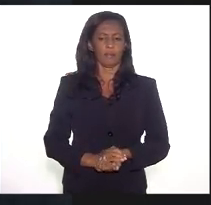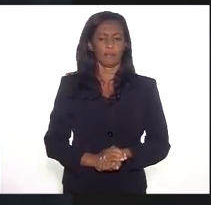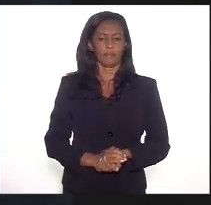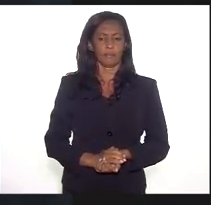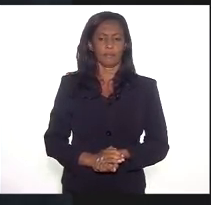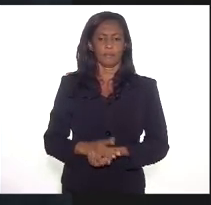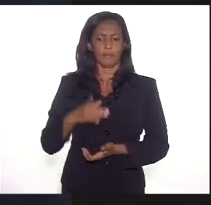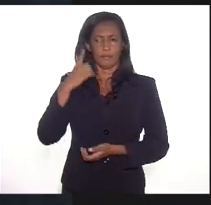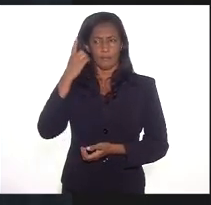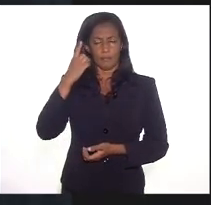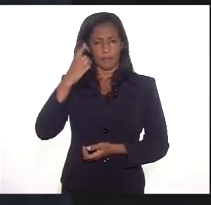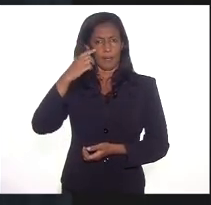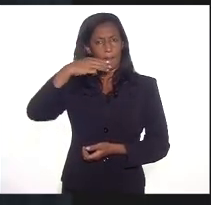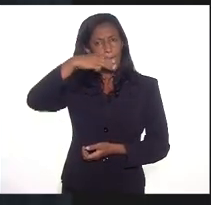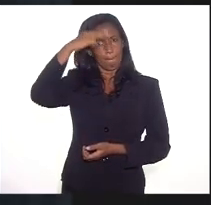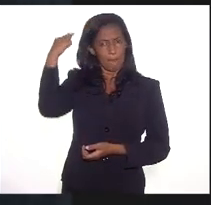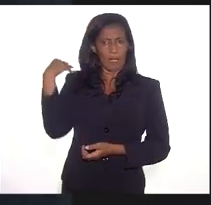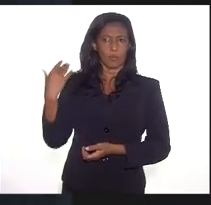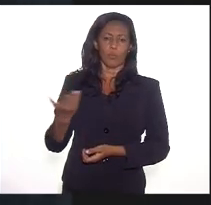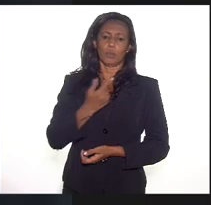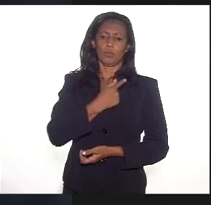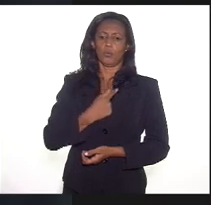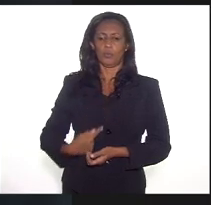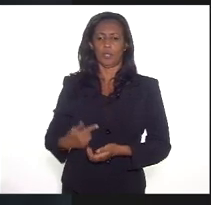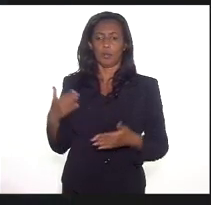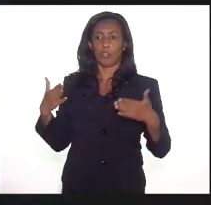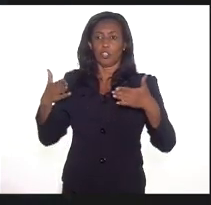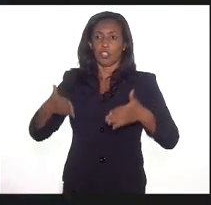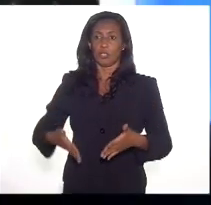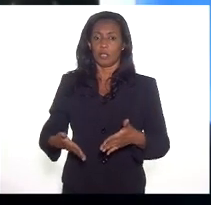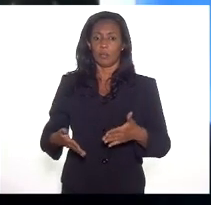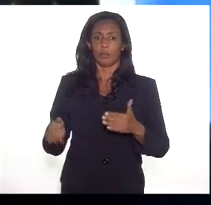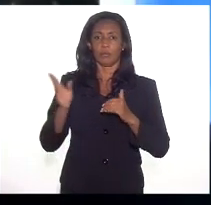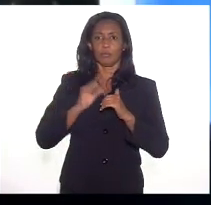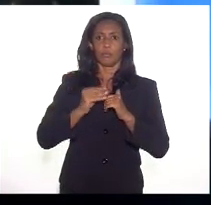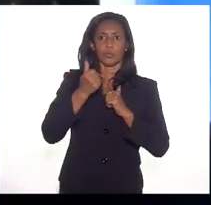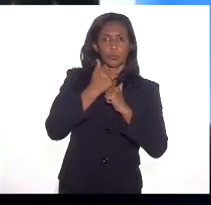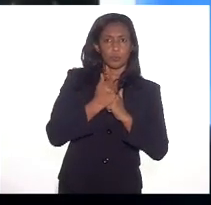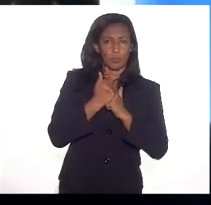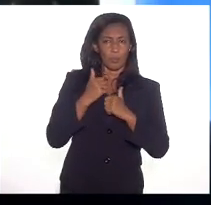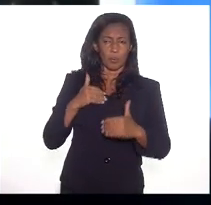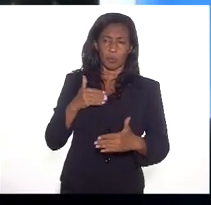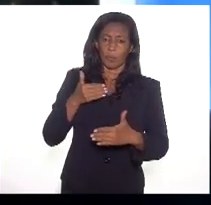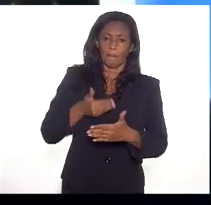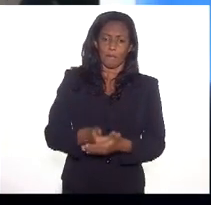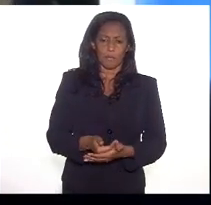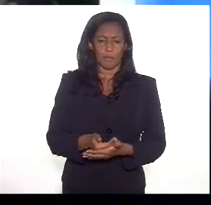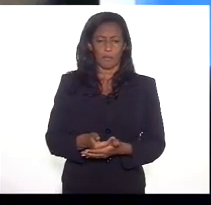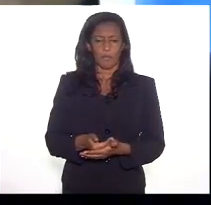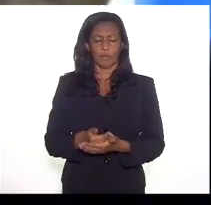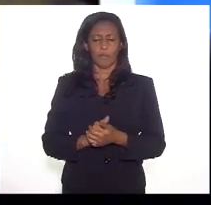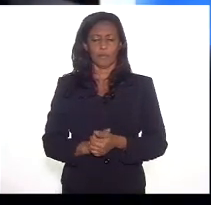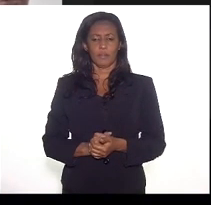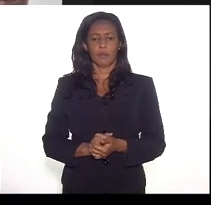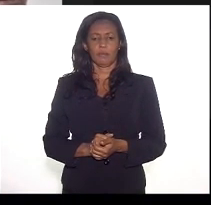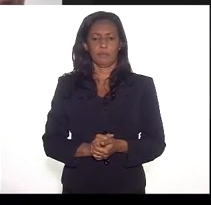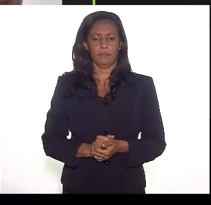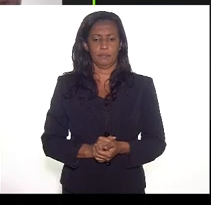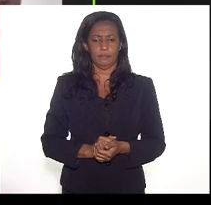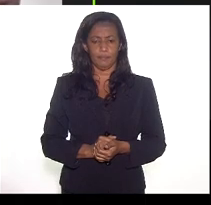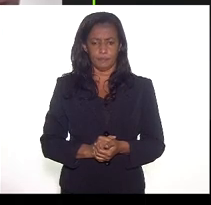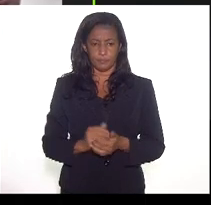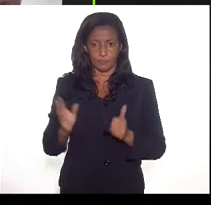Márcio Pacheco, quanto governo. Nós chegamos num substitutivo muito próximo. Nós